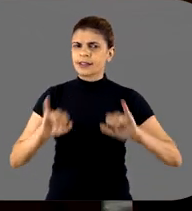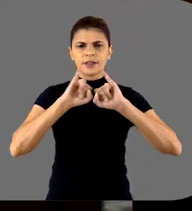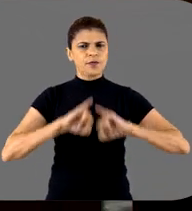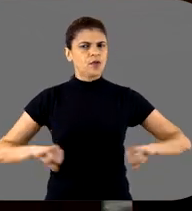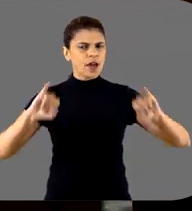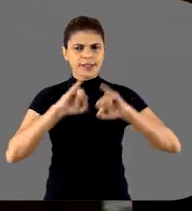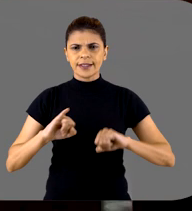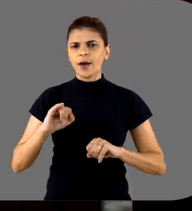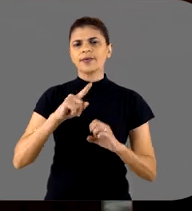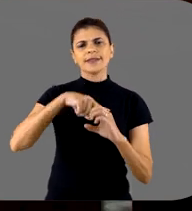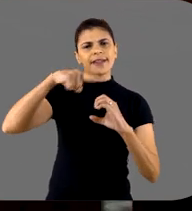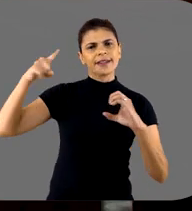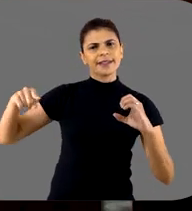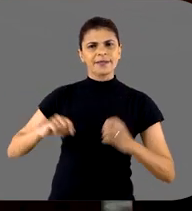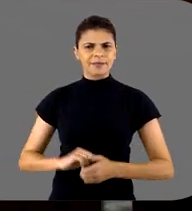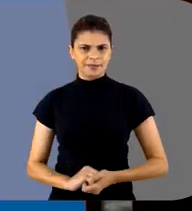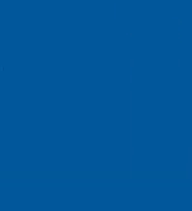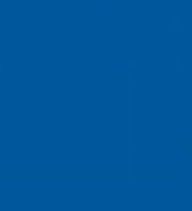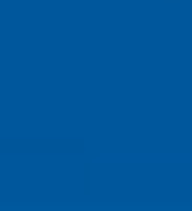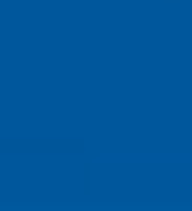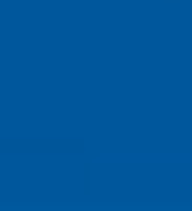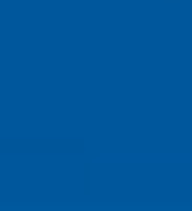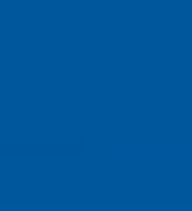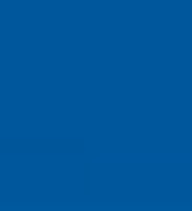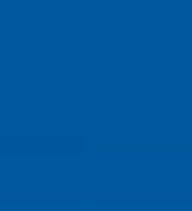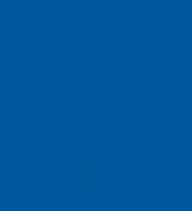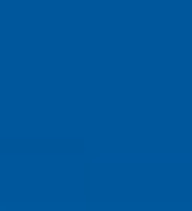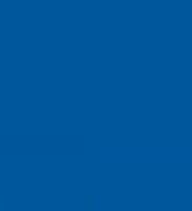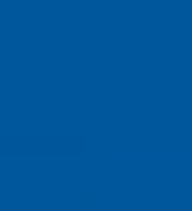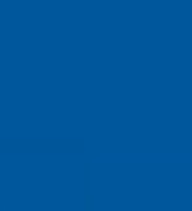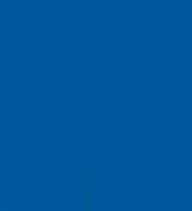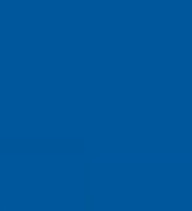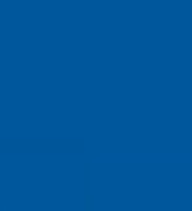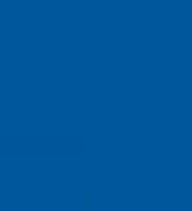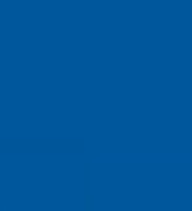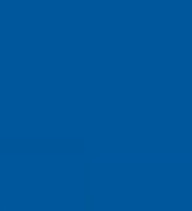fazem isso muito com a divulgação científica.